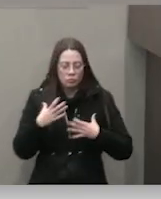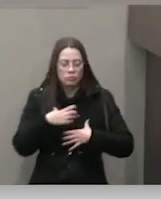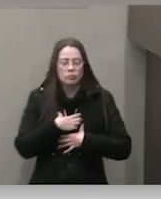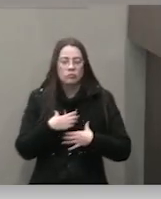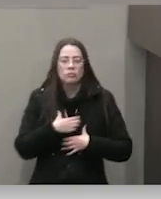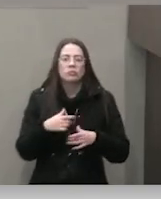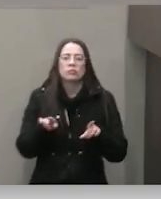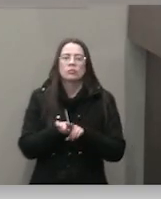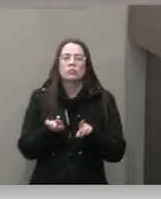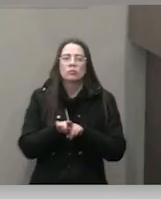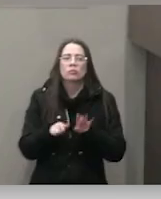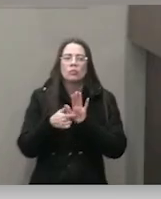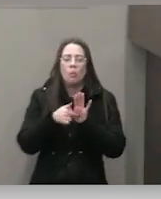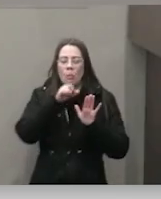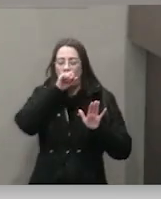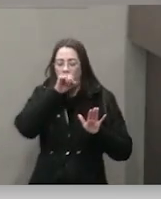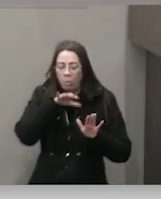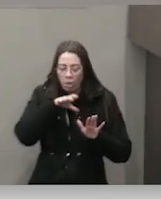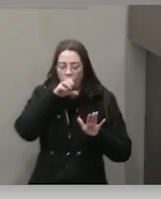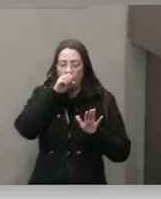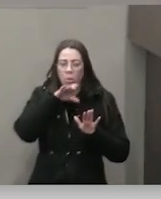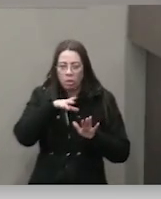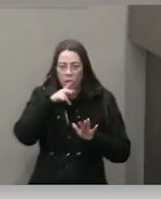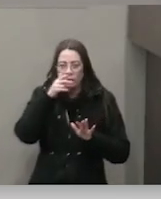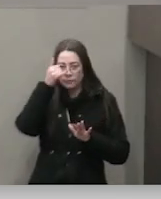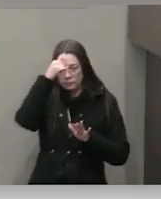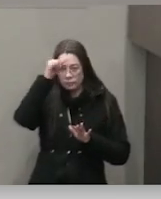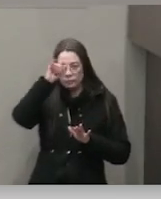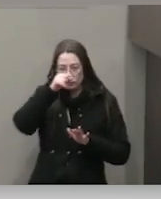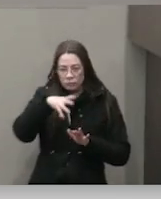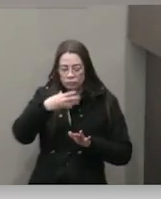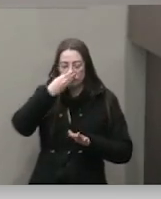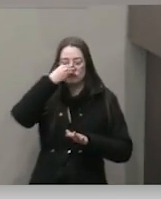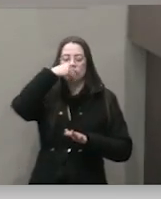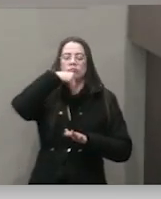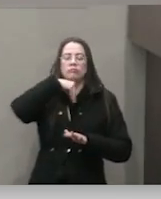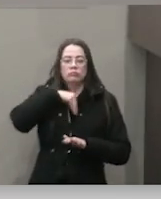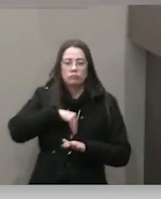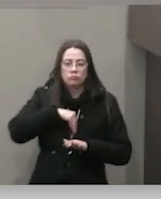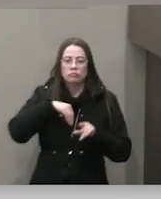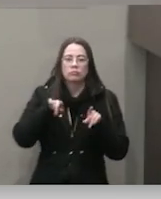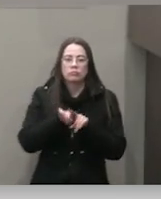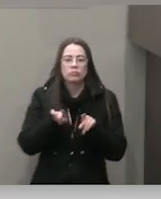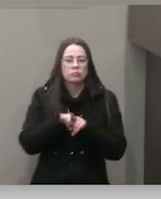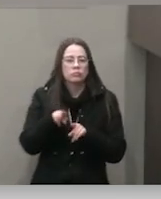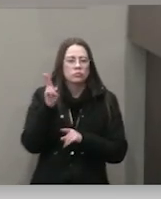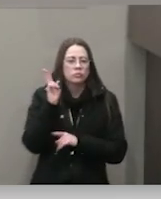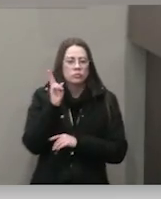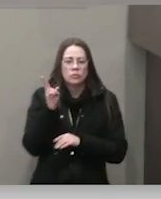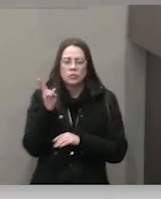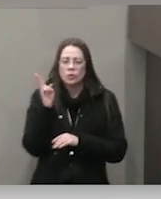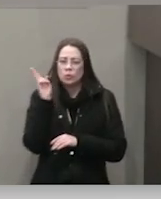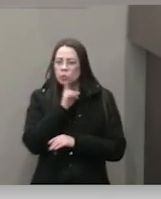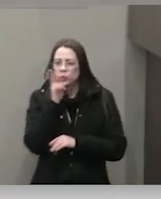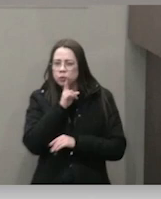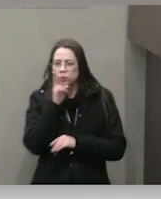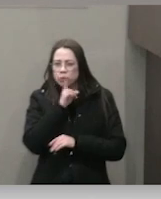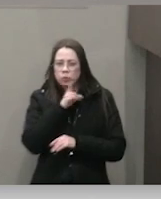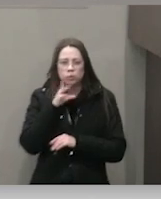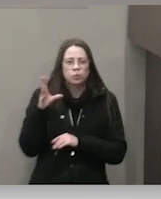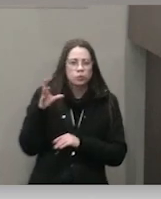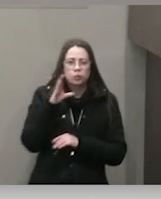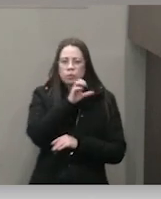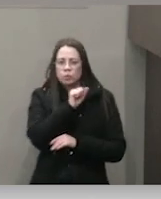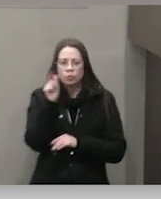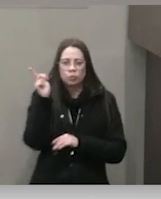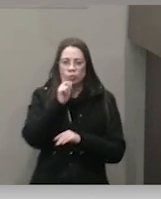que apresentava vômito para o mesmo não se engasgar, e a guarnição se deslocou rapidamente, com sirene dentro de todos os aparatos, trazendo